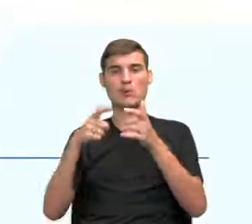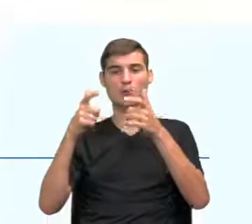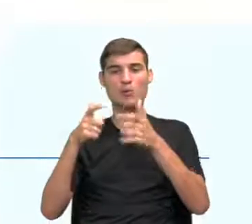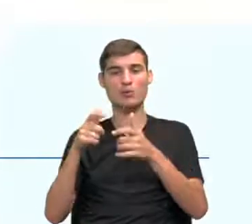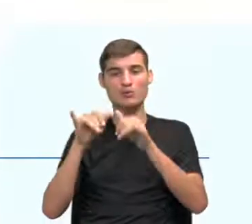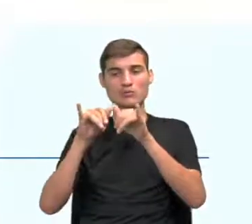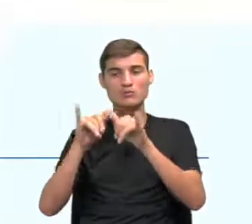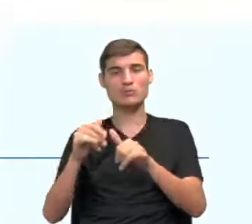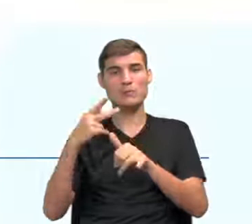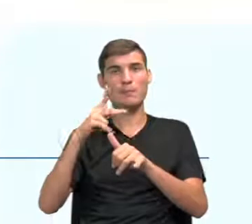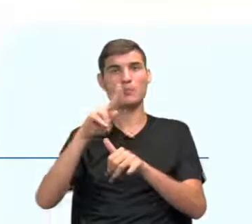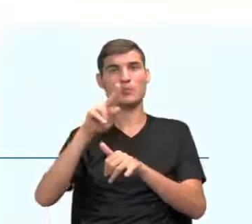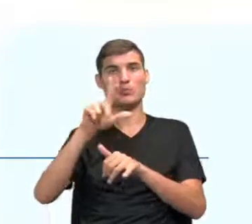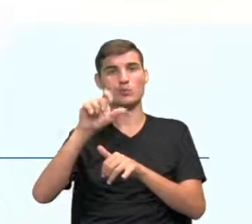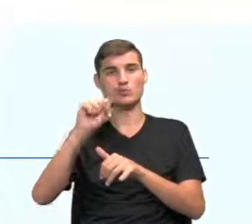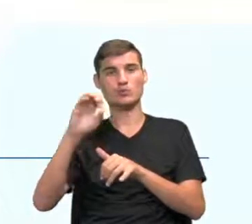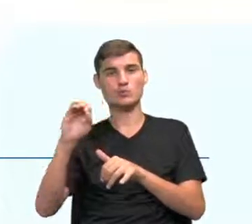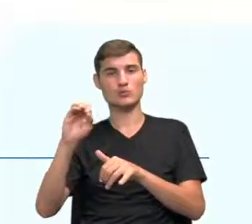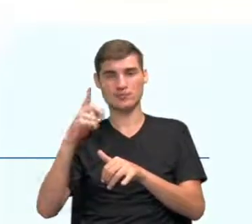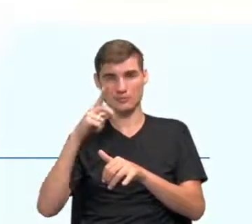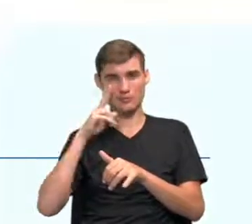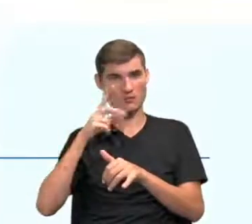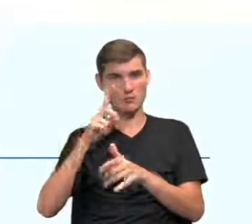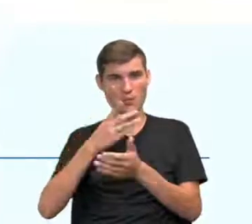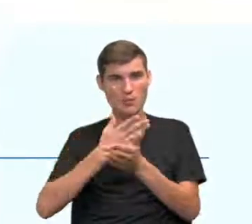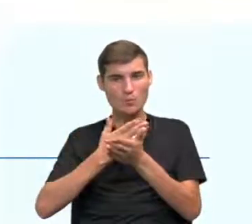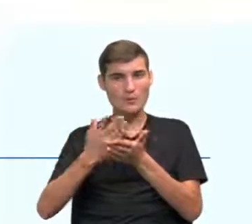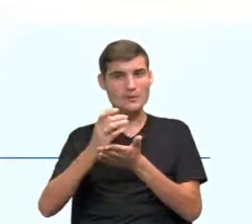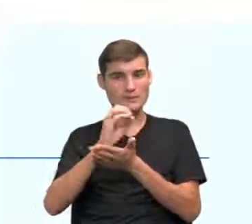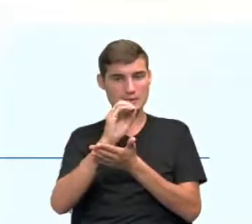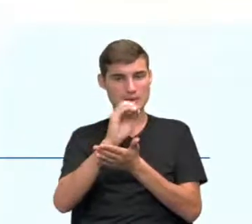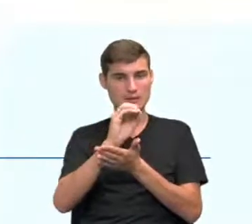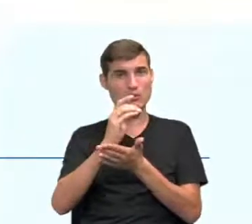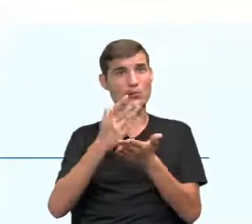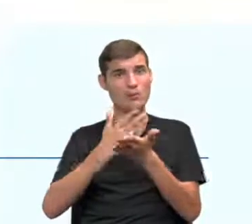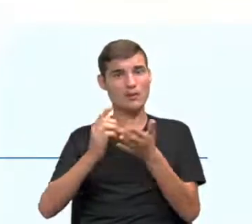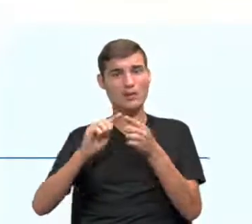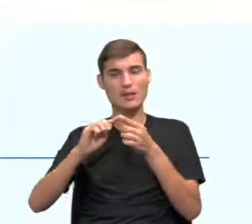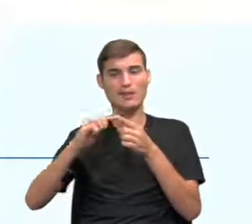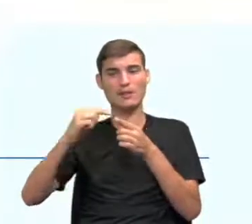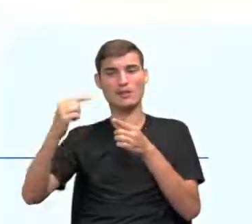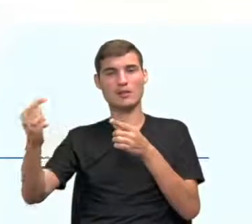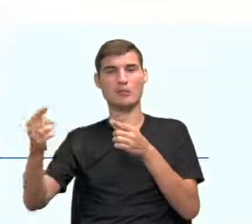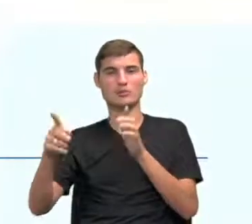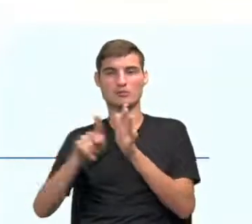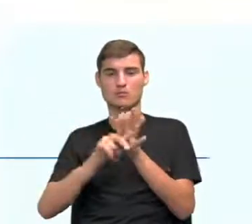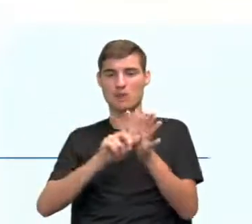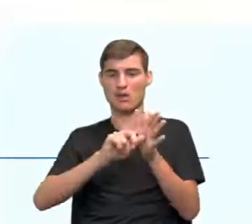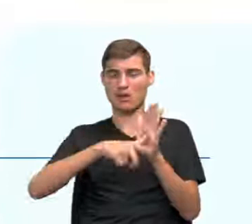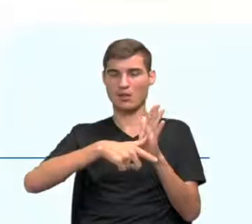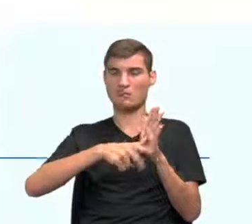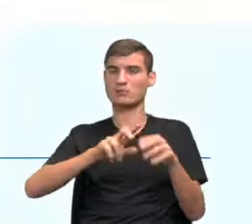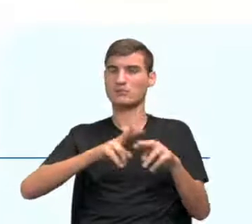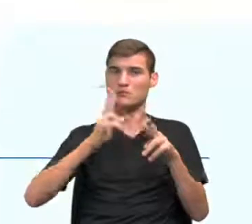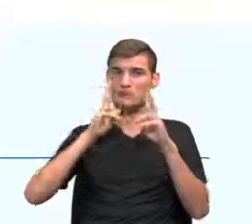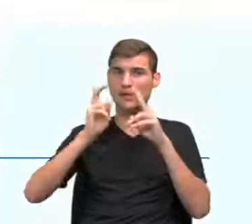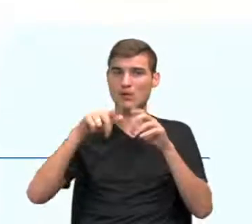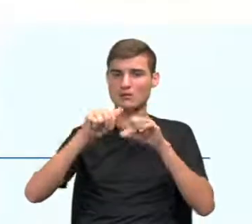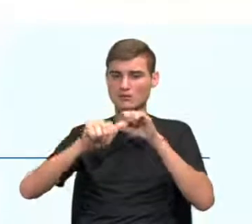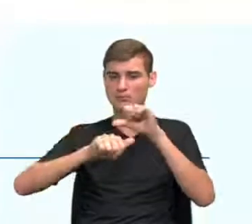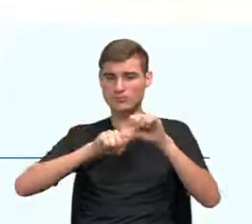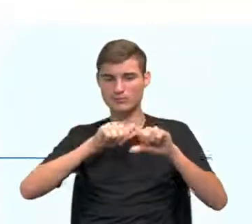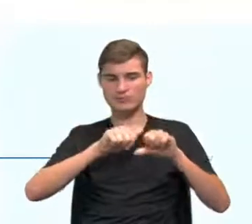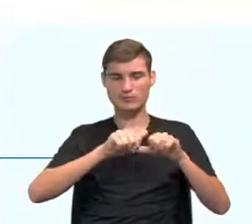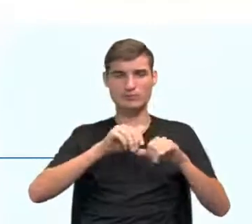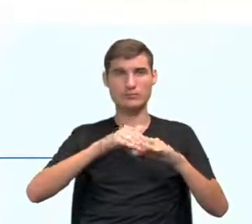pulso. Está vendo que esse pulso não começa aqui no 0. Ele começa depois de um determinado atraso. Então, eu consigo modular